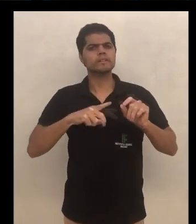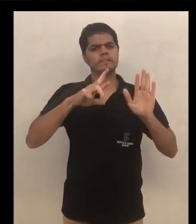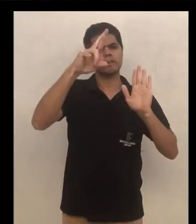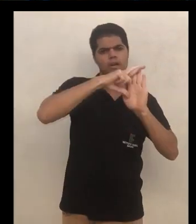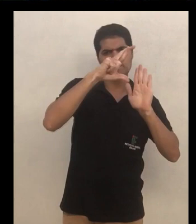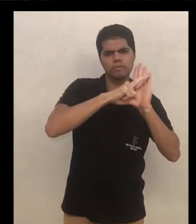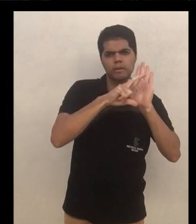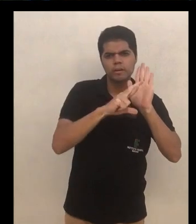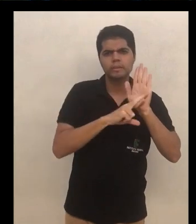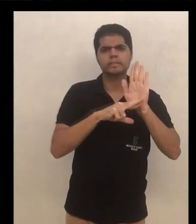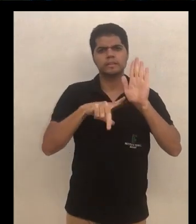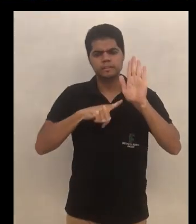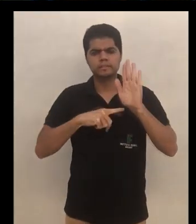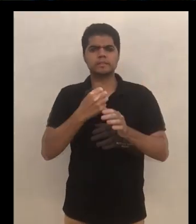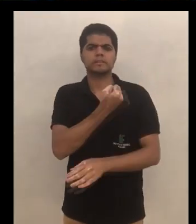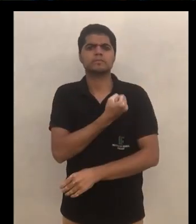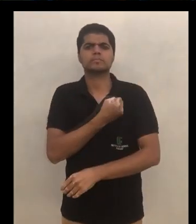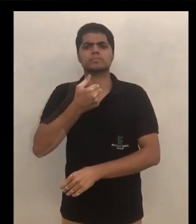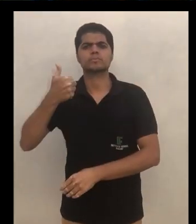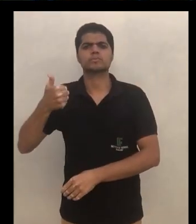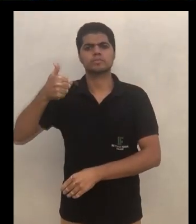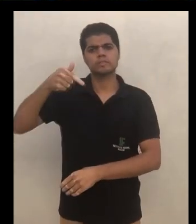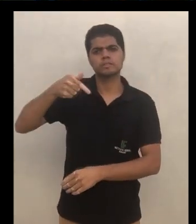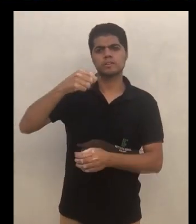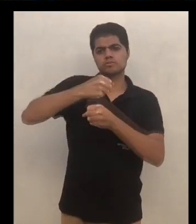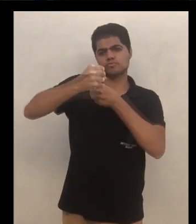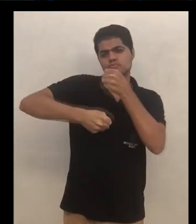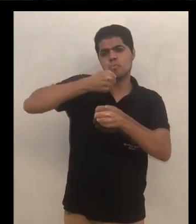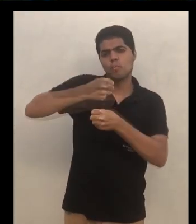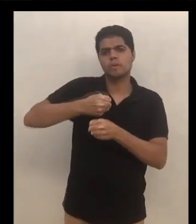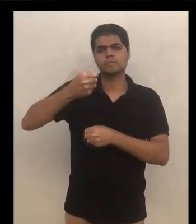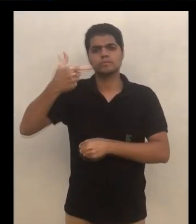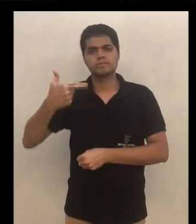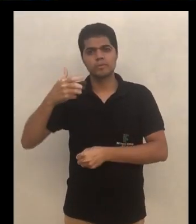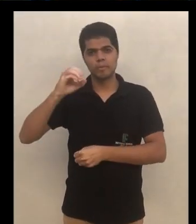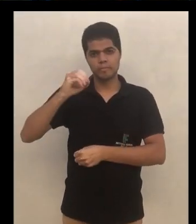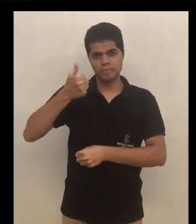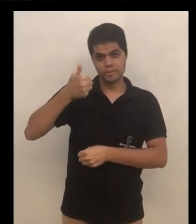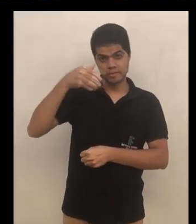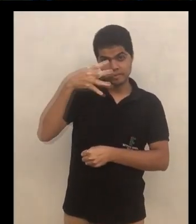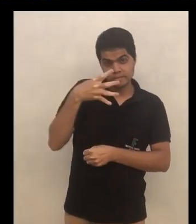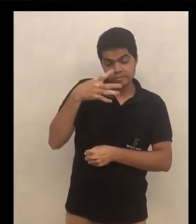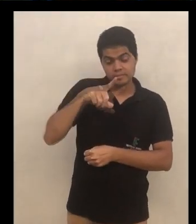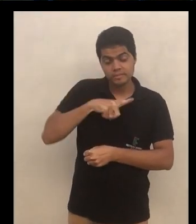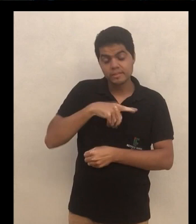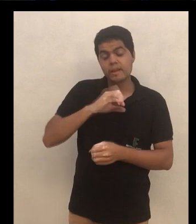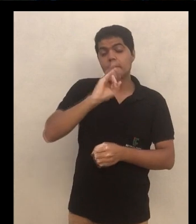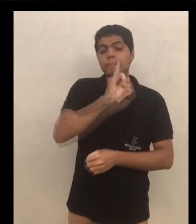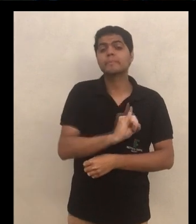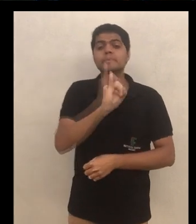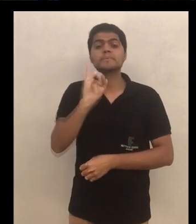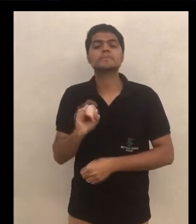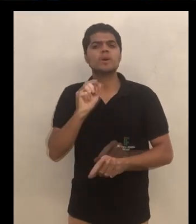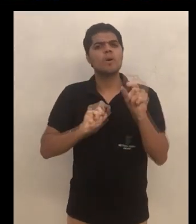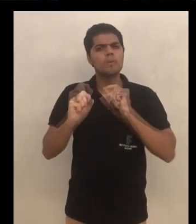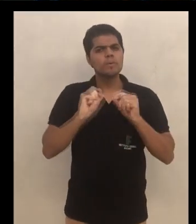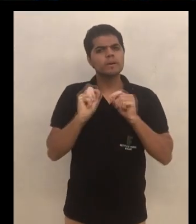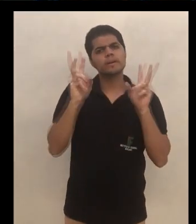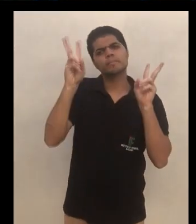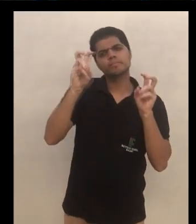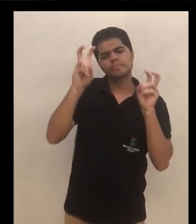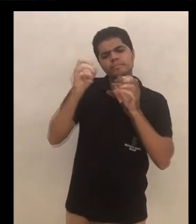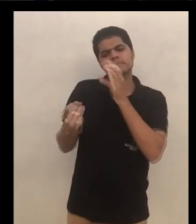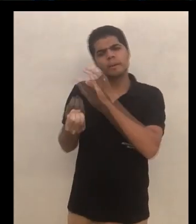regulamentada também na instrução normativa 17 de 2014. Essa instrução ela trata da produção animal,